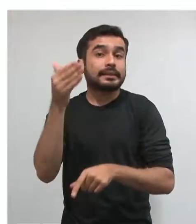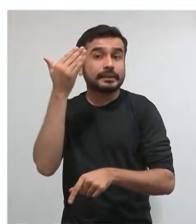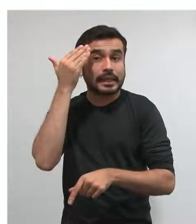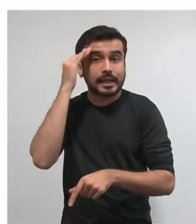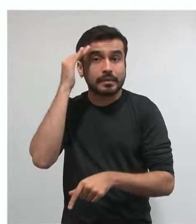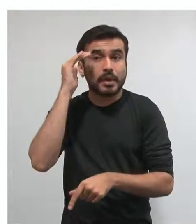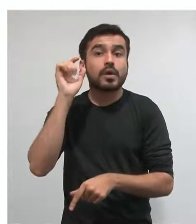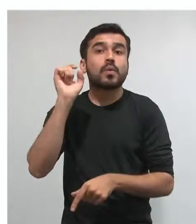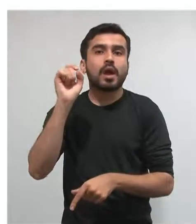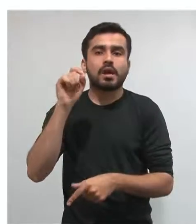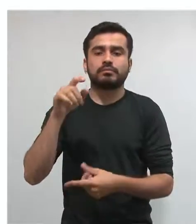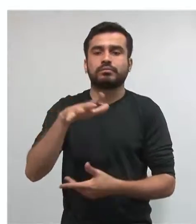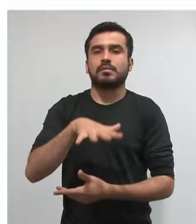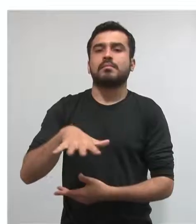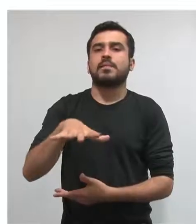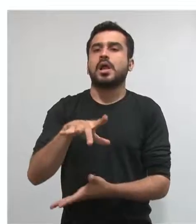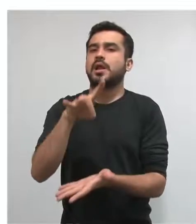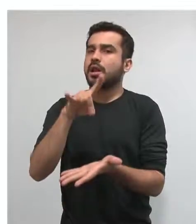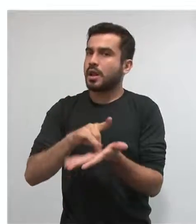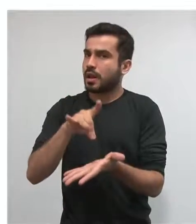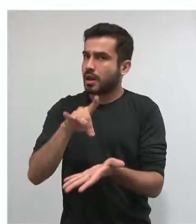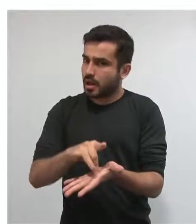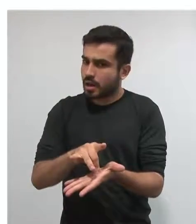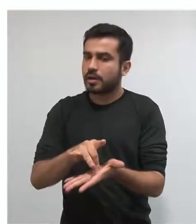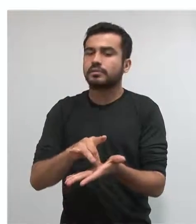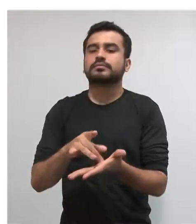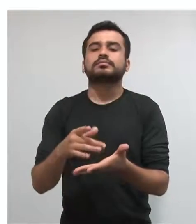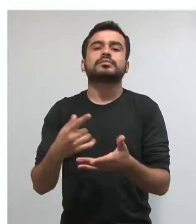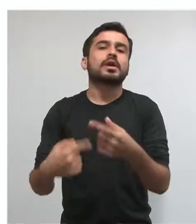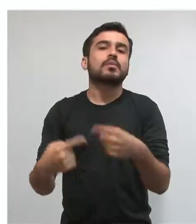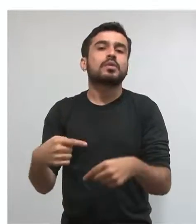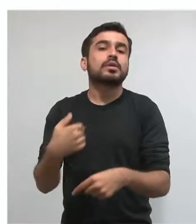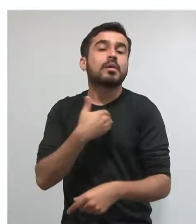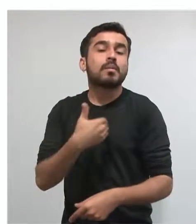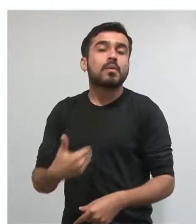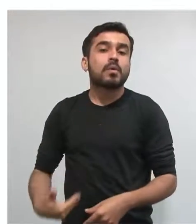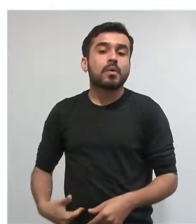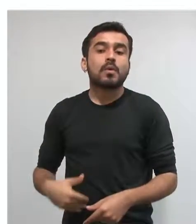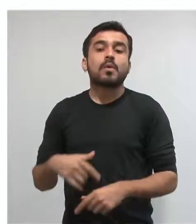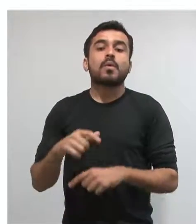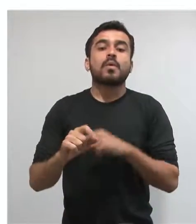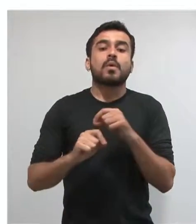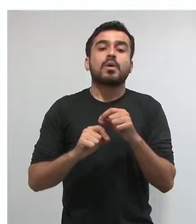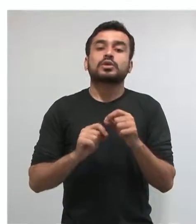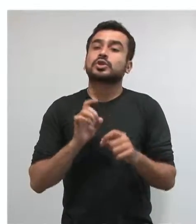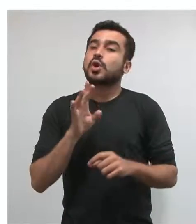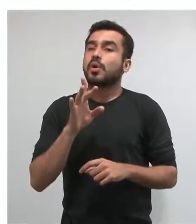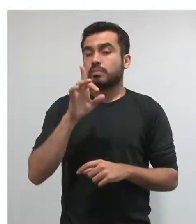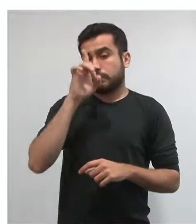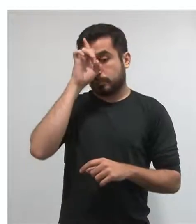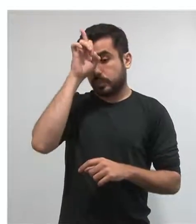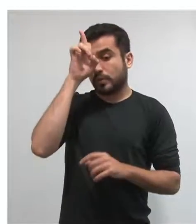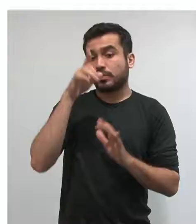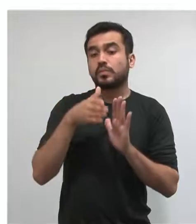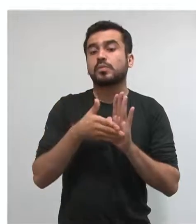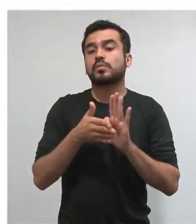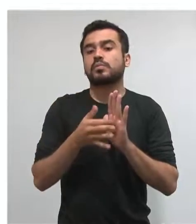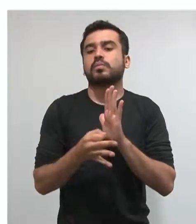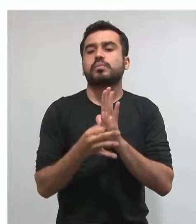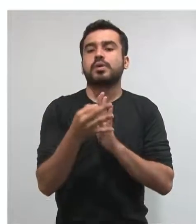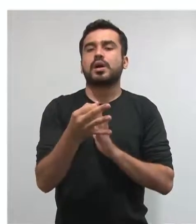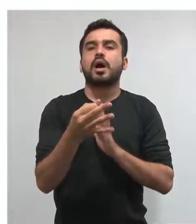realidade de implementação e execução das políticas públicas que visa, olha só, por suposição, a produção